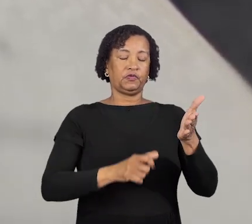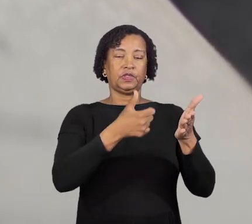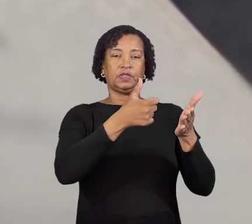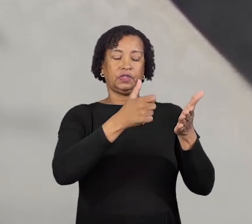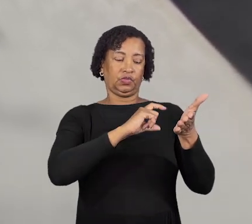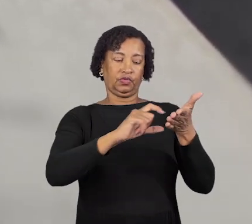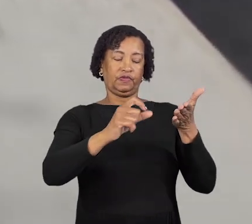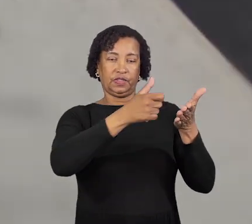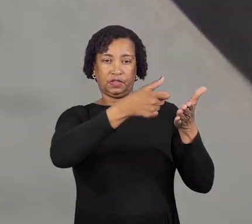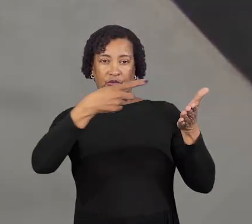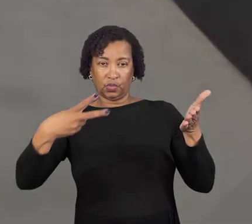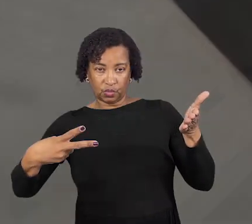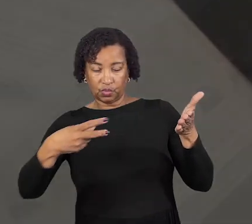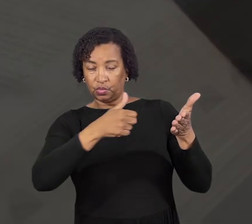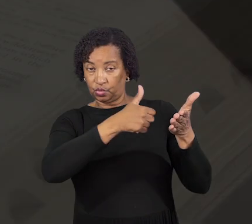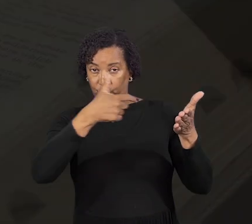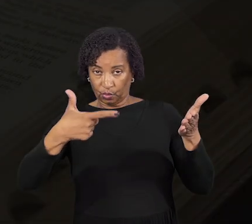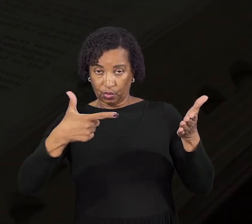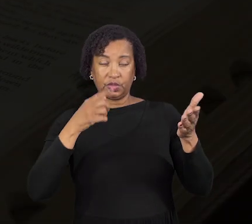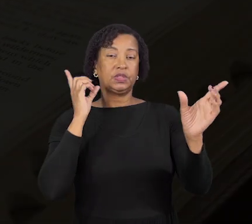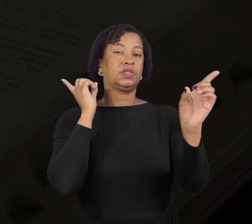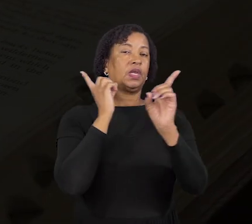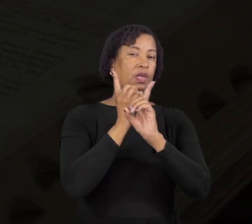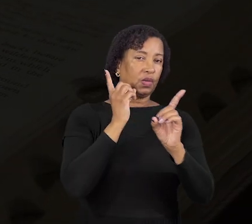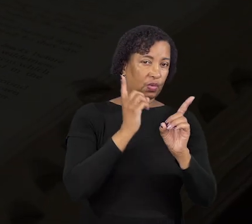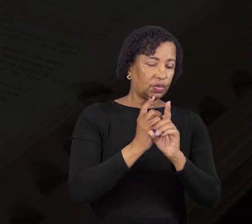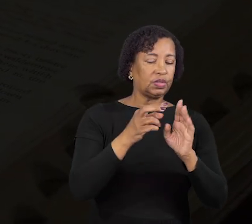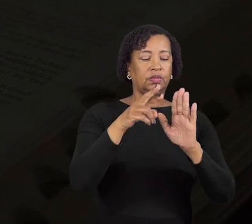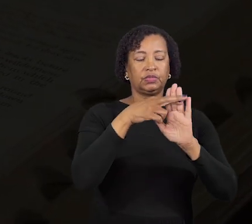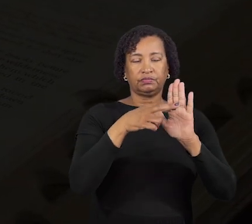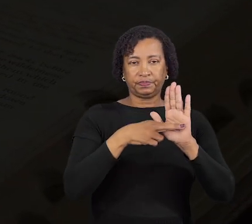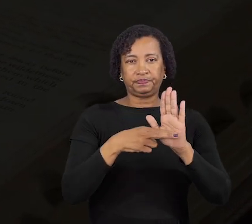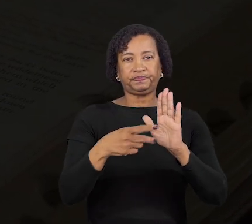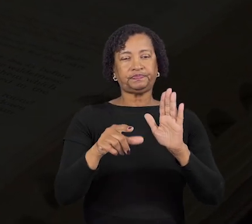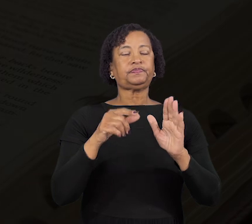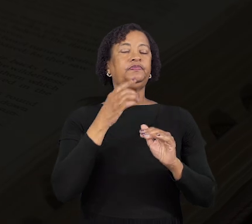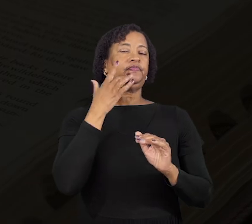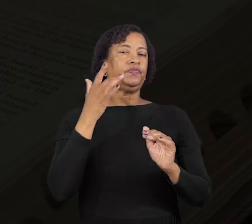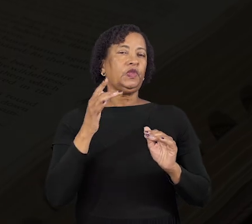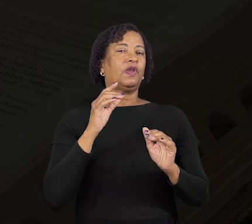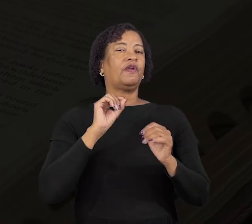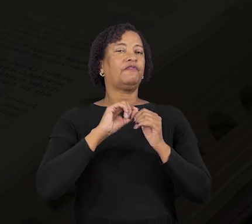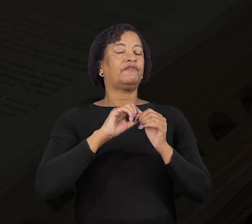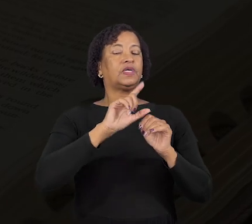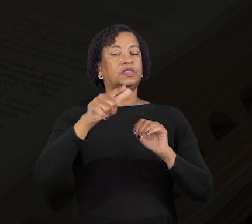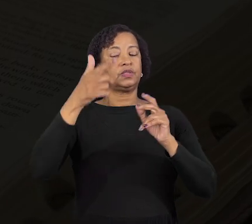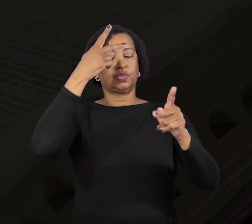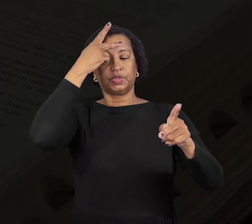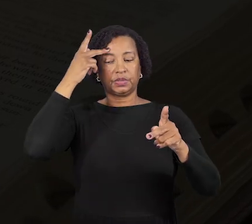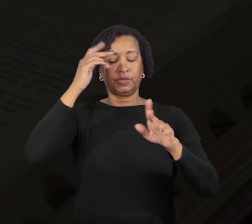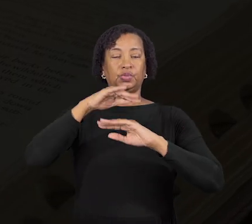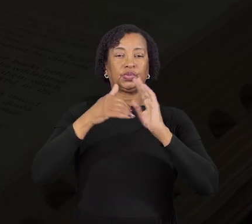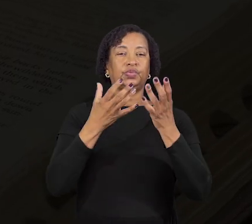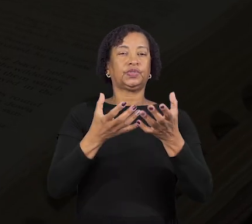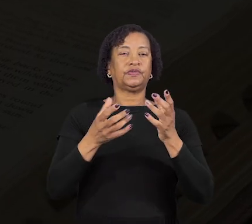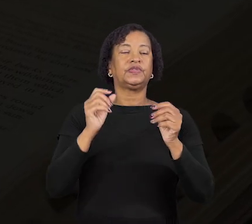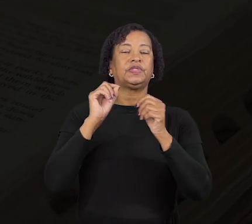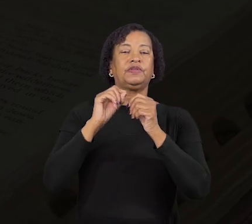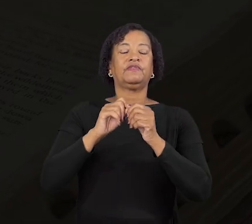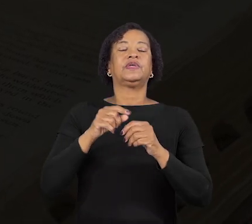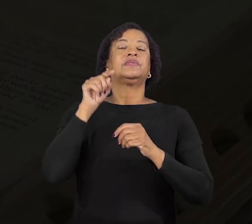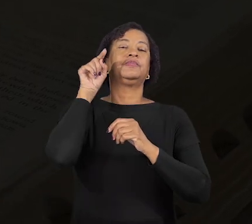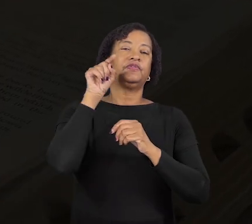encontramos o resumo das regras de ouro. Assim em tudo façam aos outros o que vocês querem que eles lhe façam,